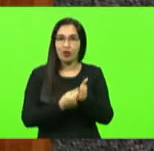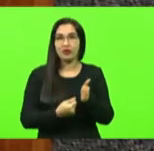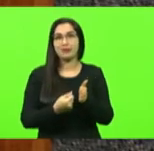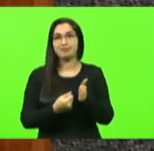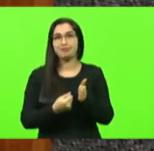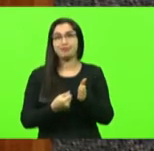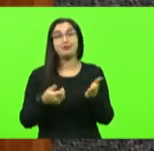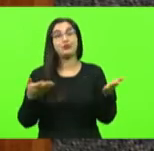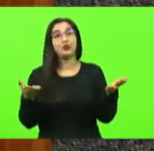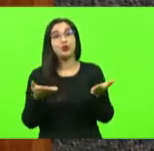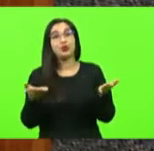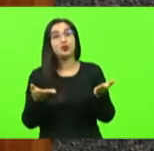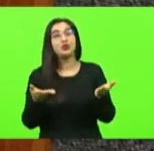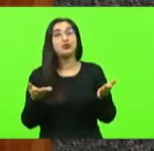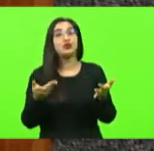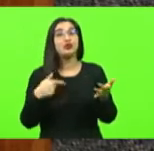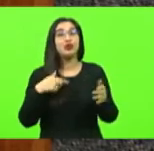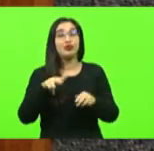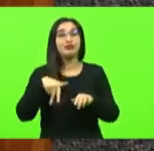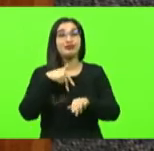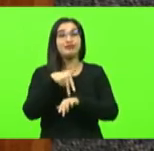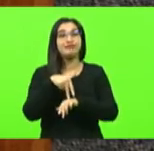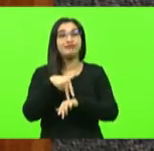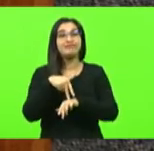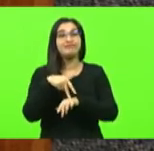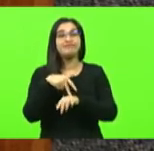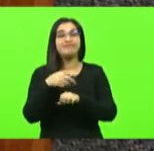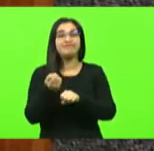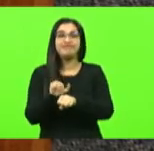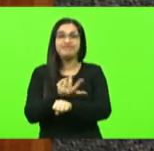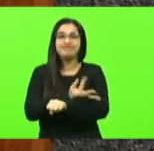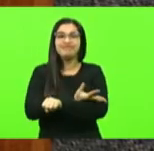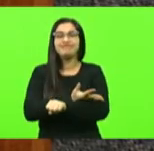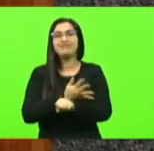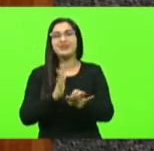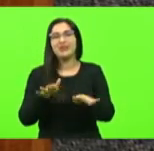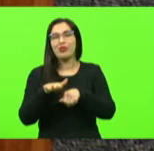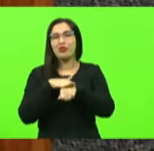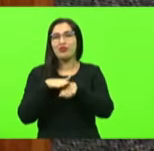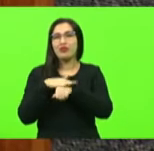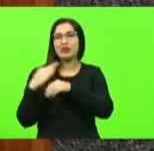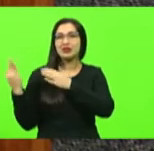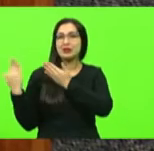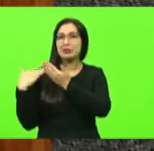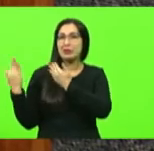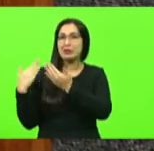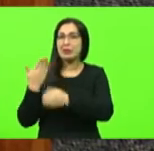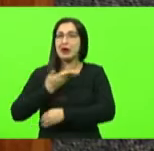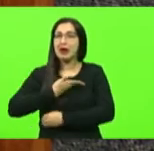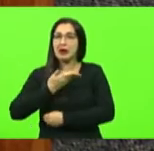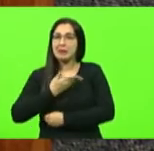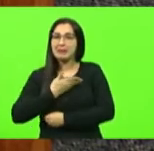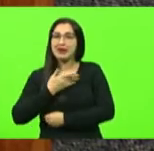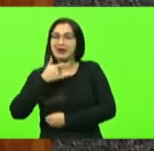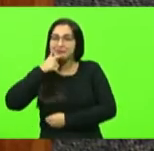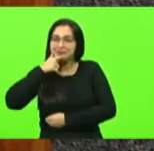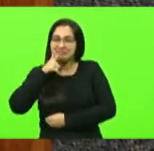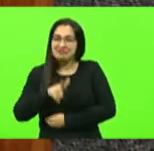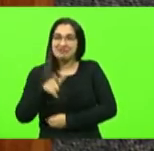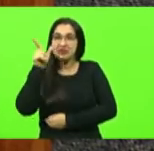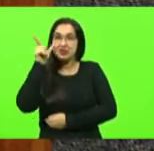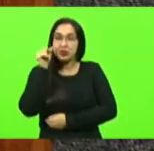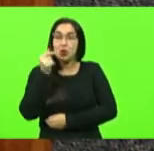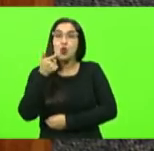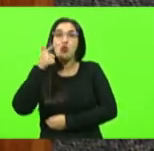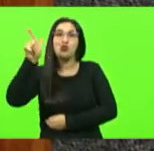aqui até emocionada de dizer, até vinha conversando com a minha colega que conseguimos o outro